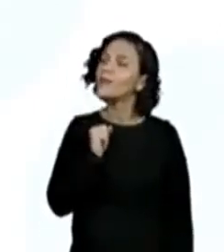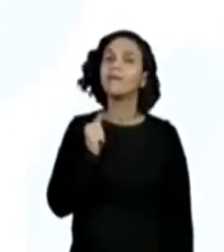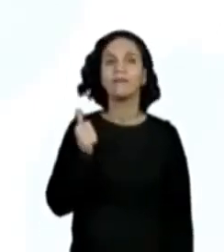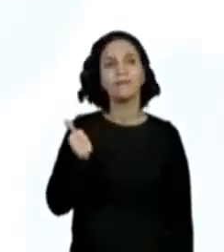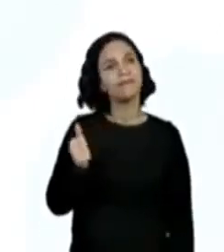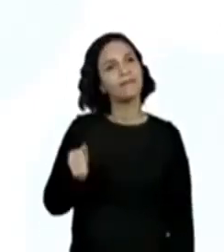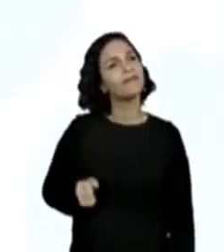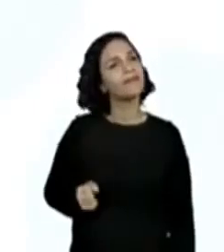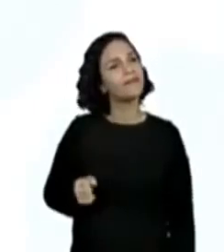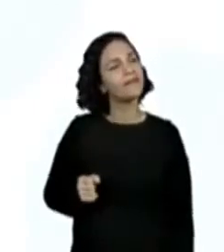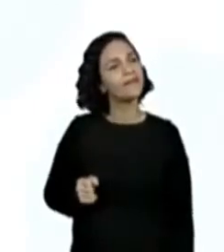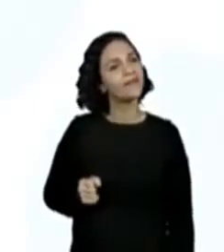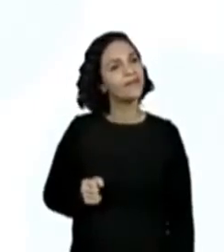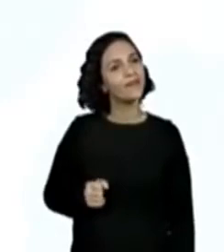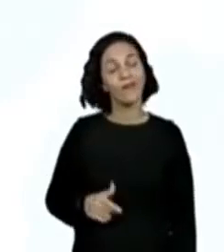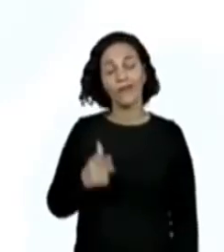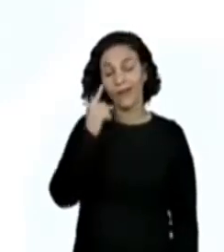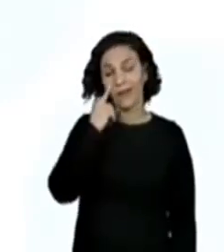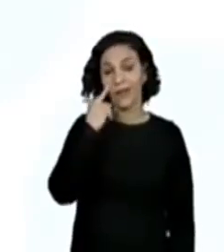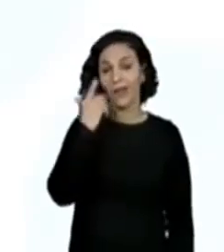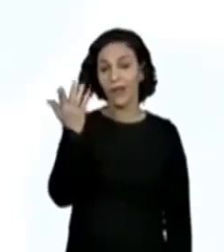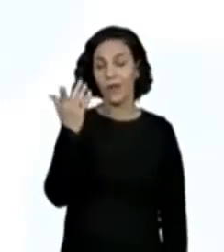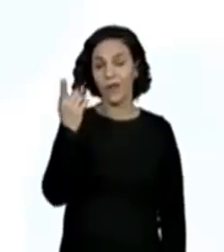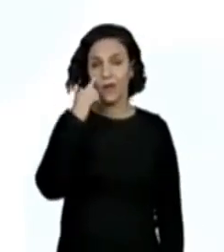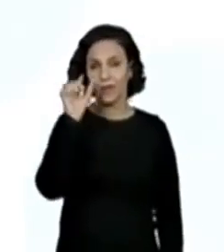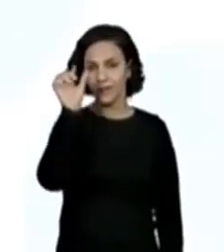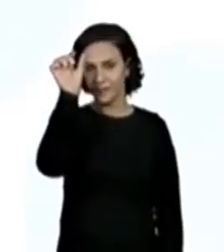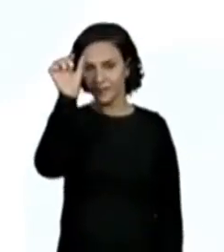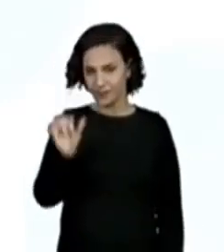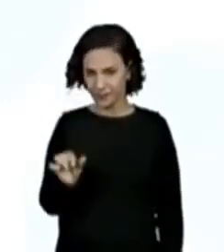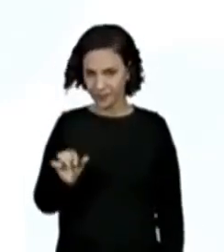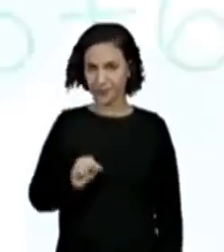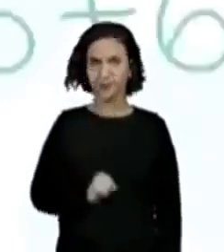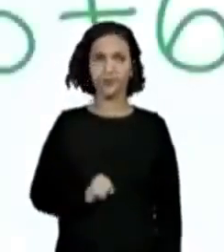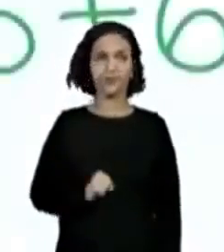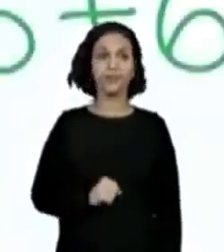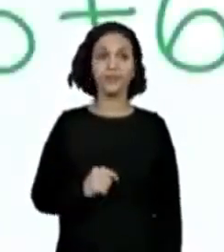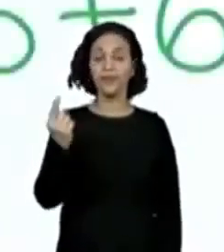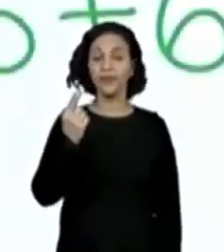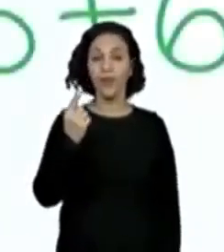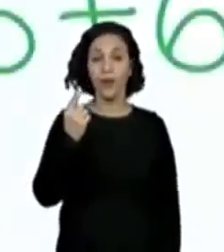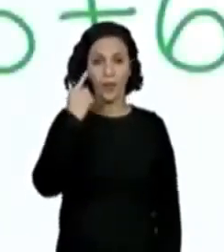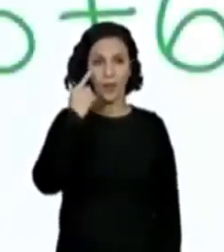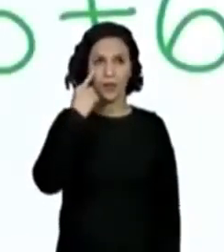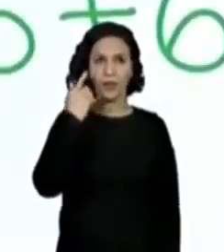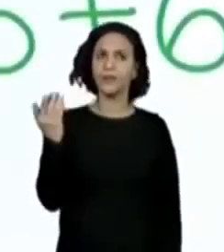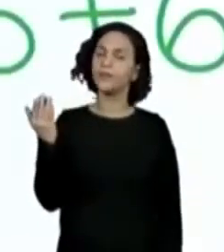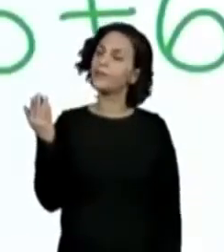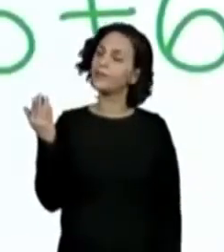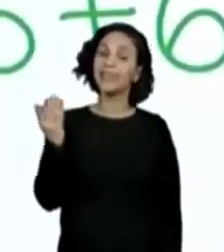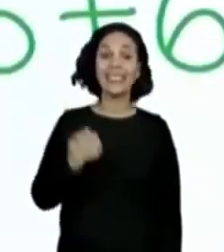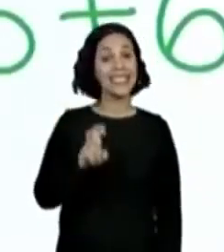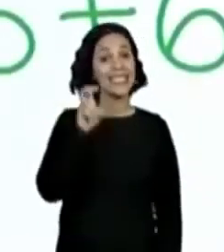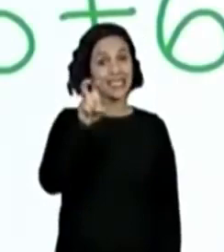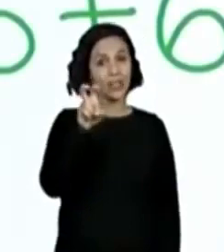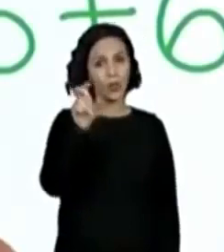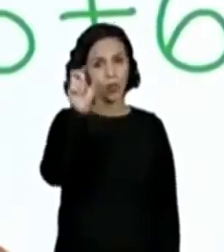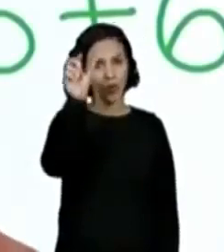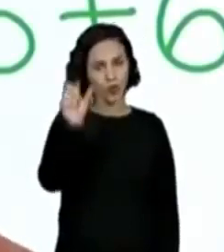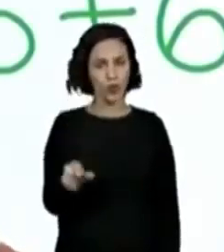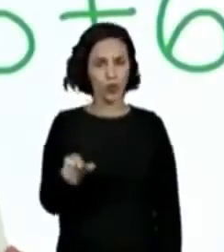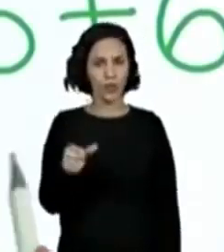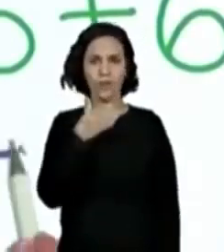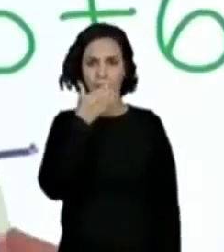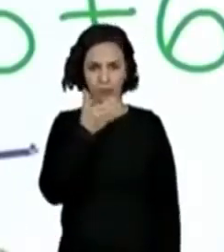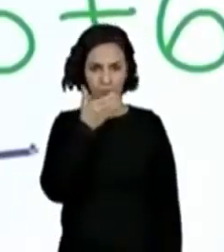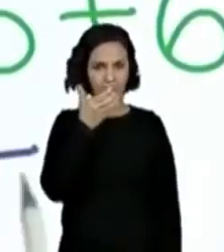Obrigada. Então vamos lá, vamos contar por coluna. Na primeira coluna nós temos 5 maçãs. Então vou